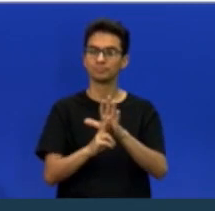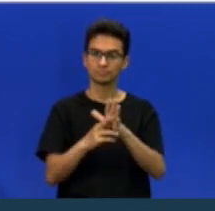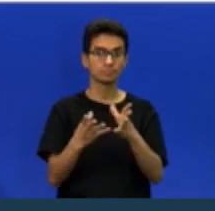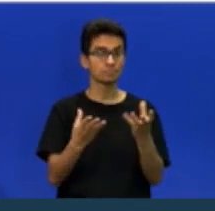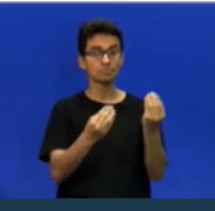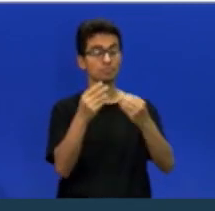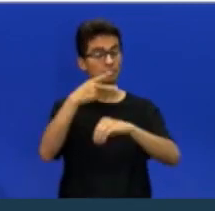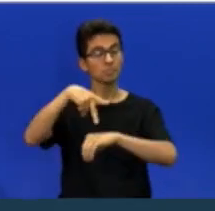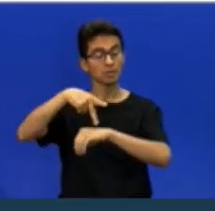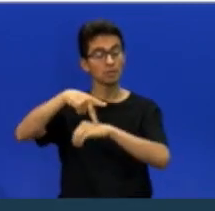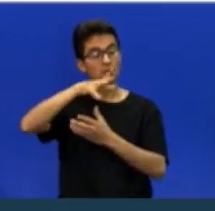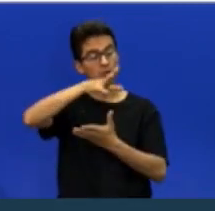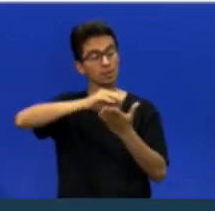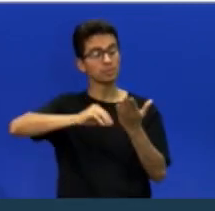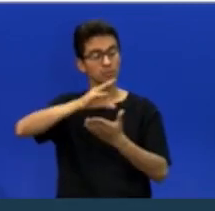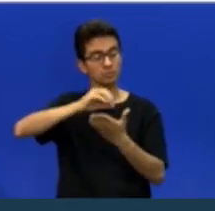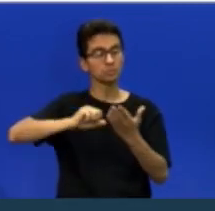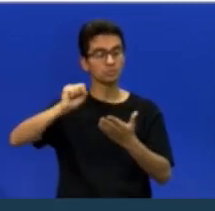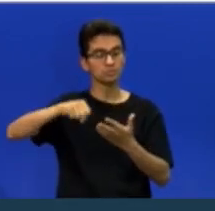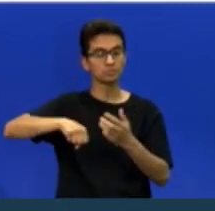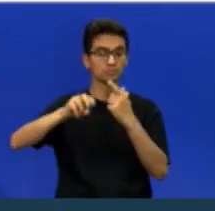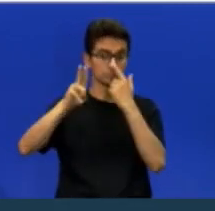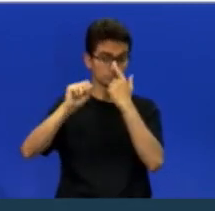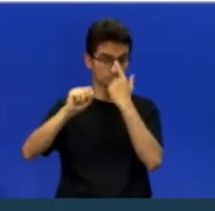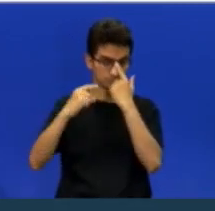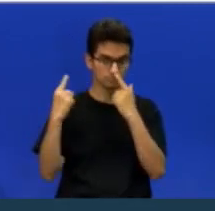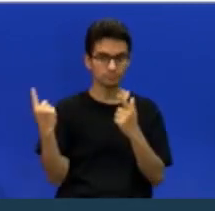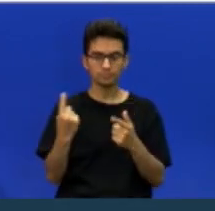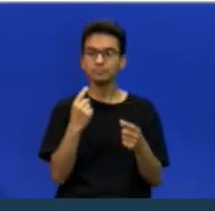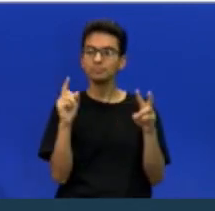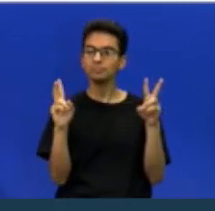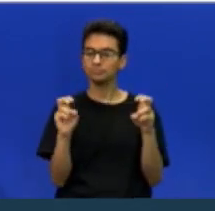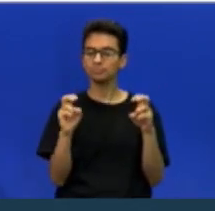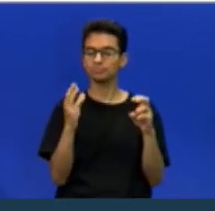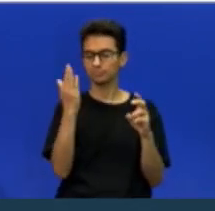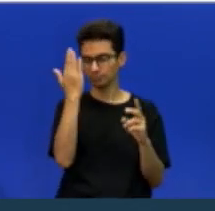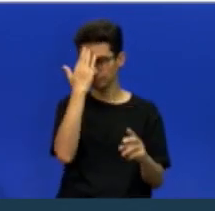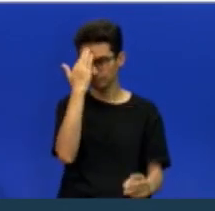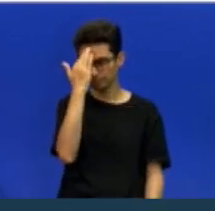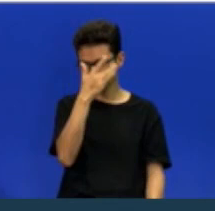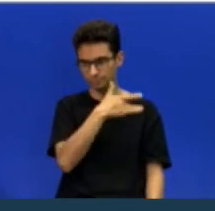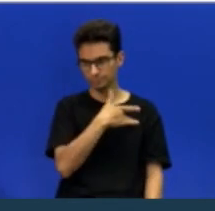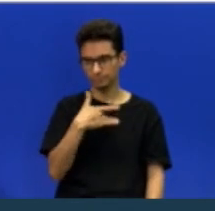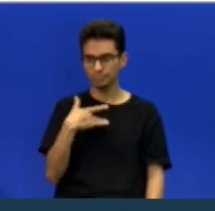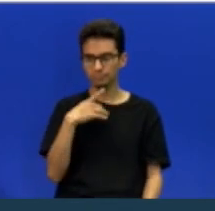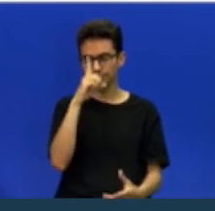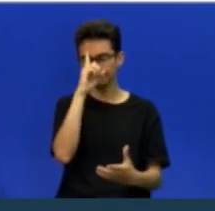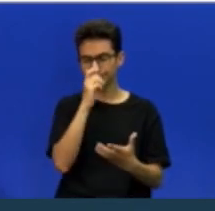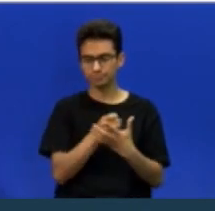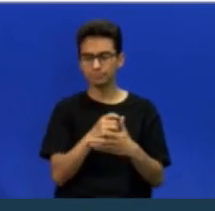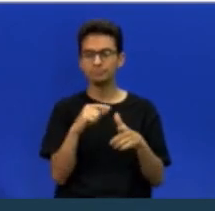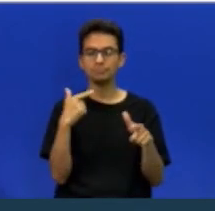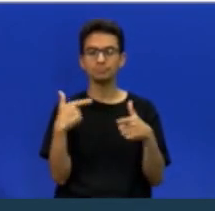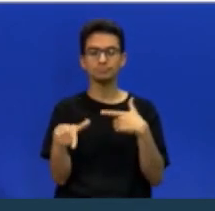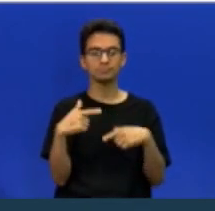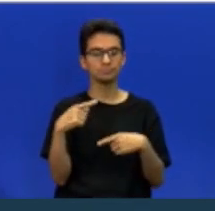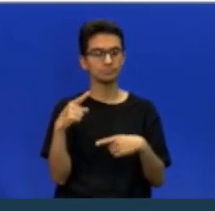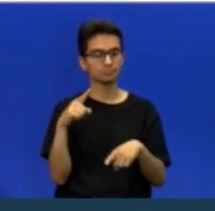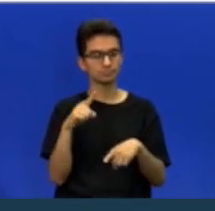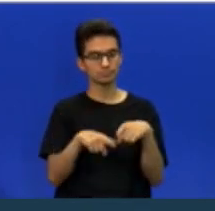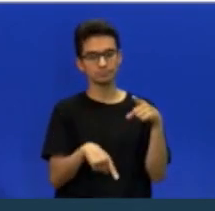de países que também consideraram o nosso conceito para definir saúde e estabelecer os serviços de saúde